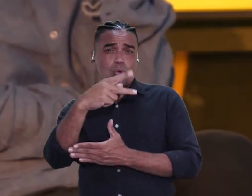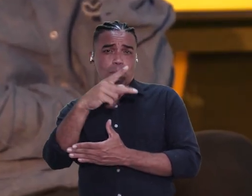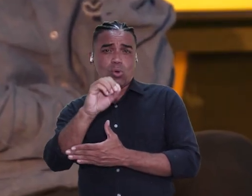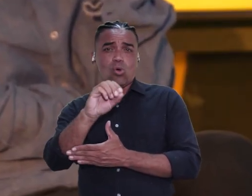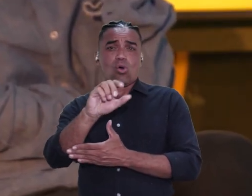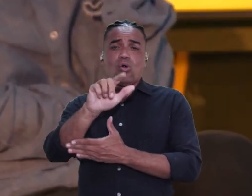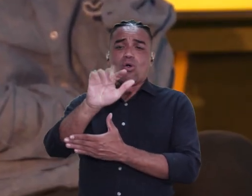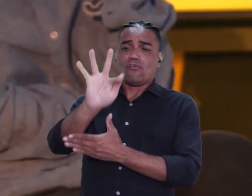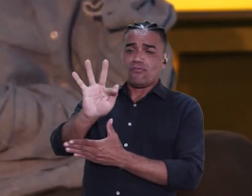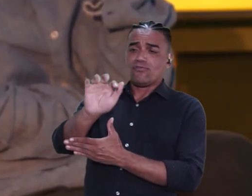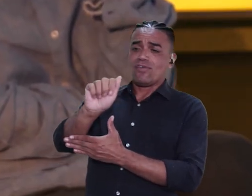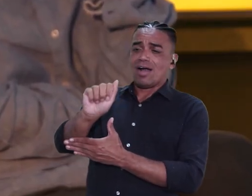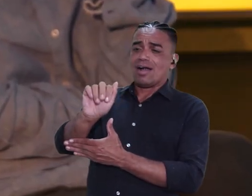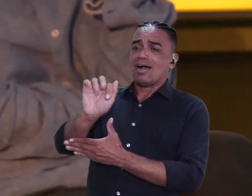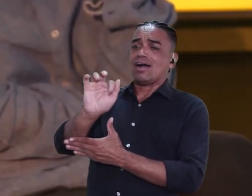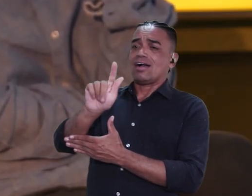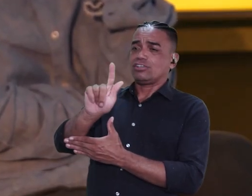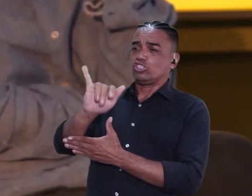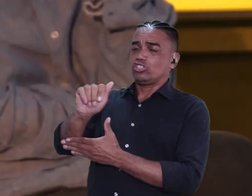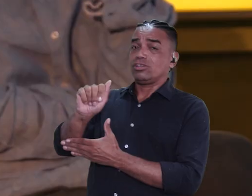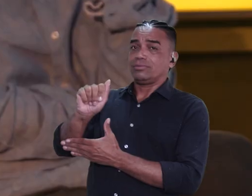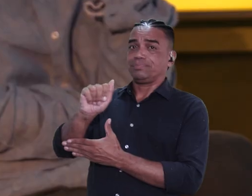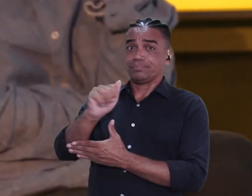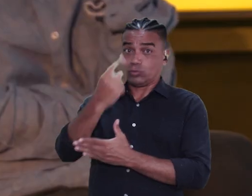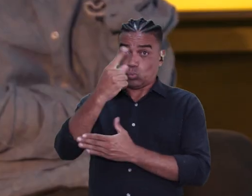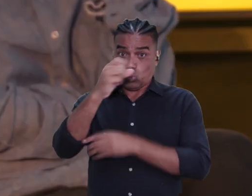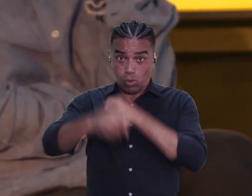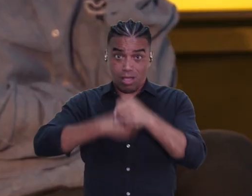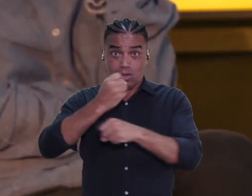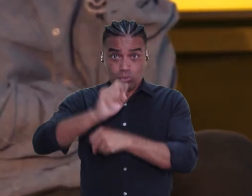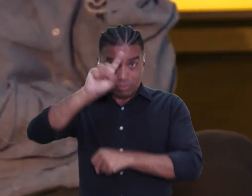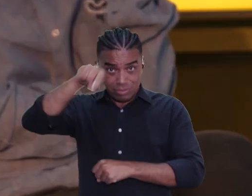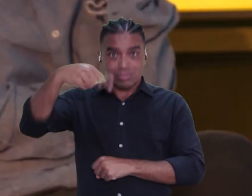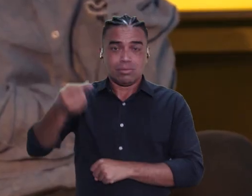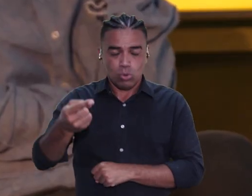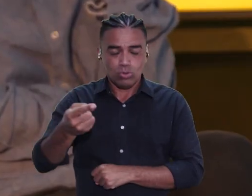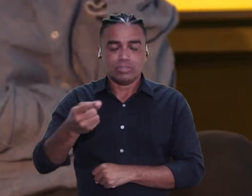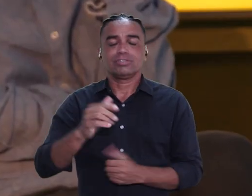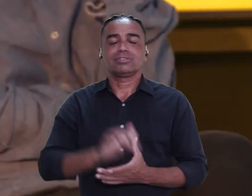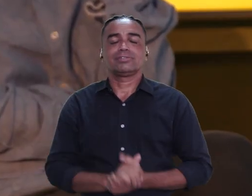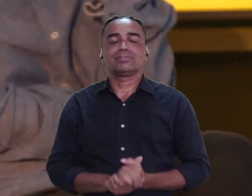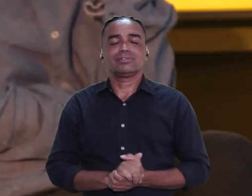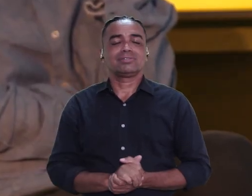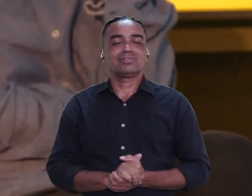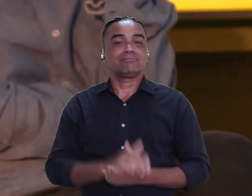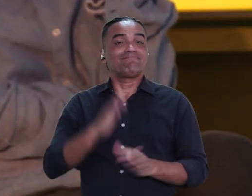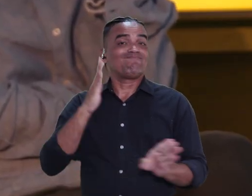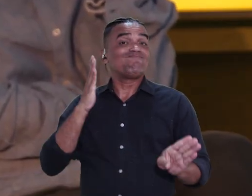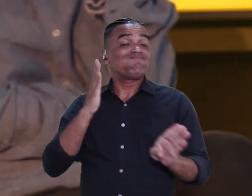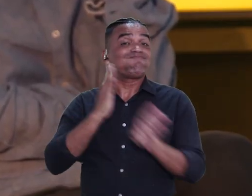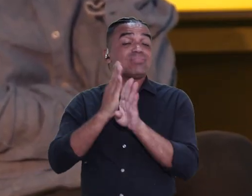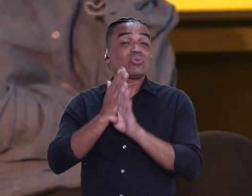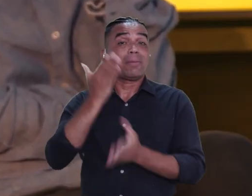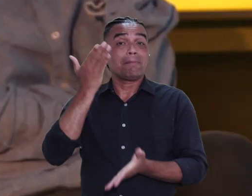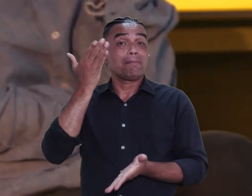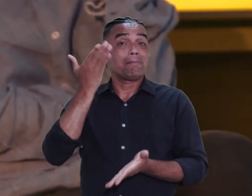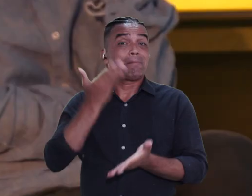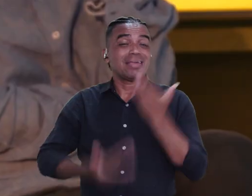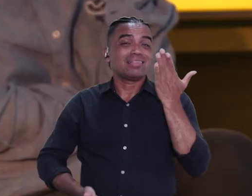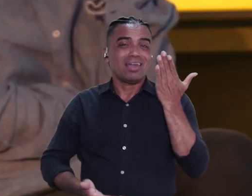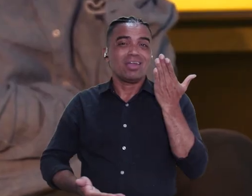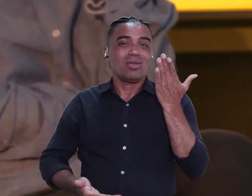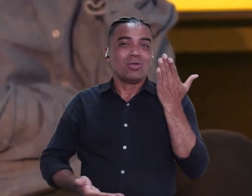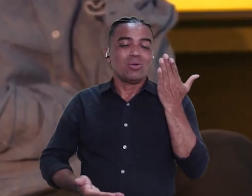Um ano depois, né, a publicação foi seguida a uma perda, né, que ele